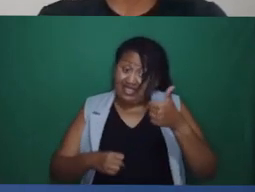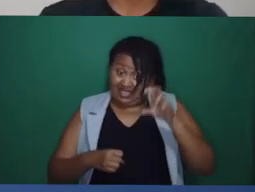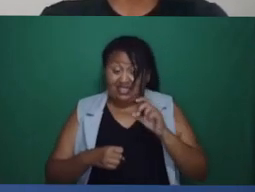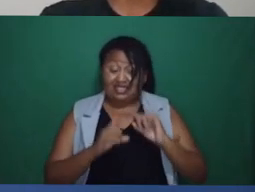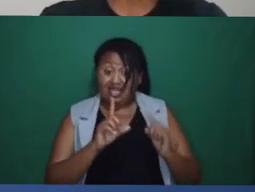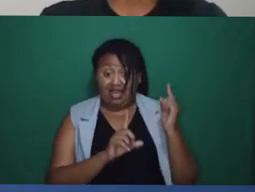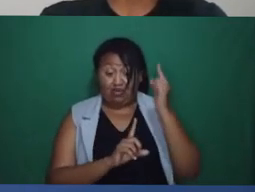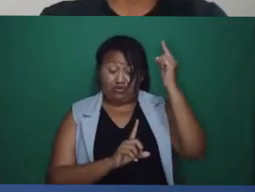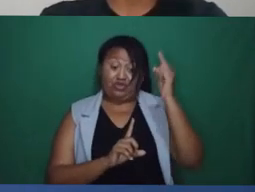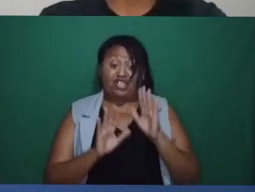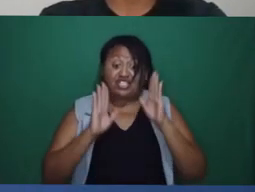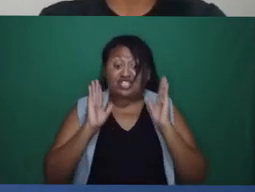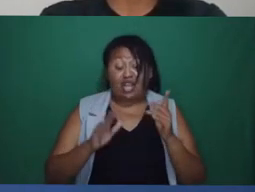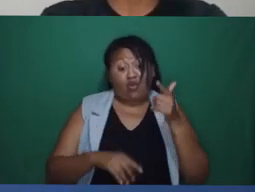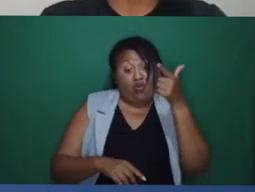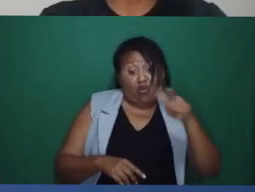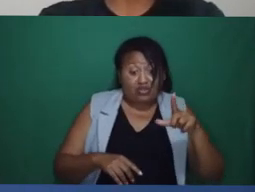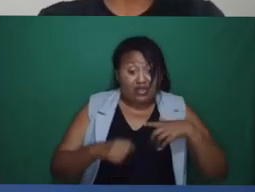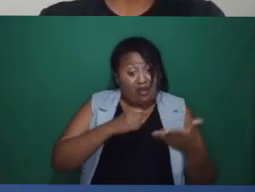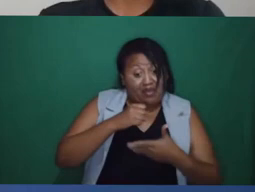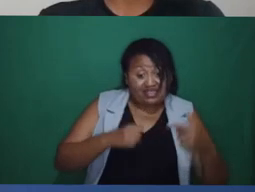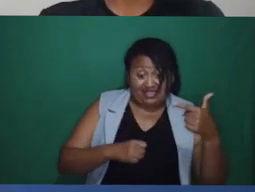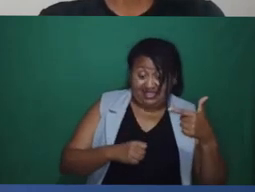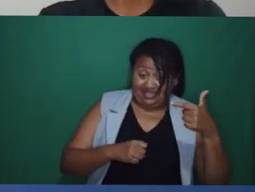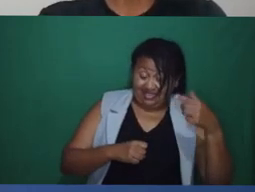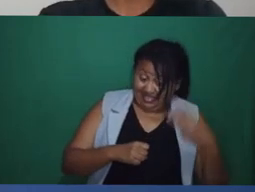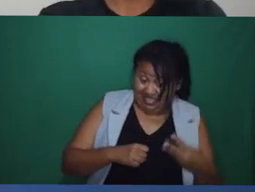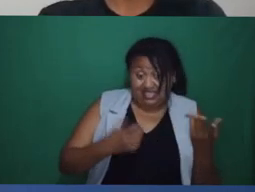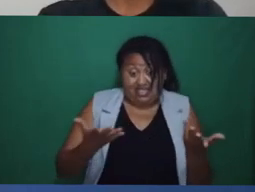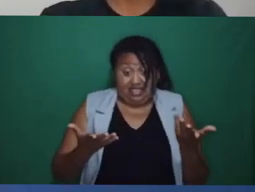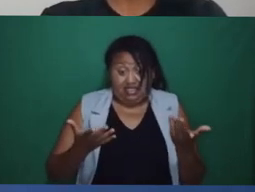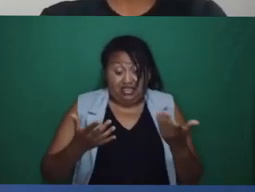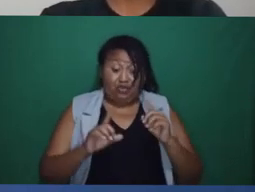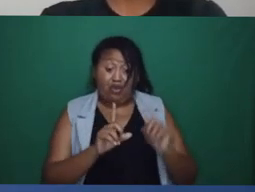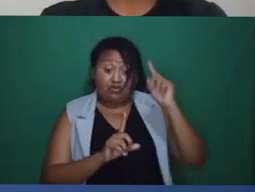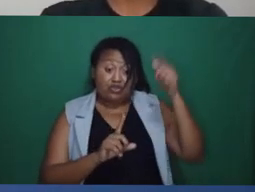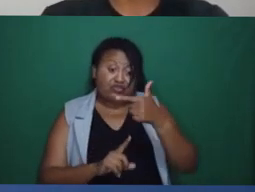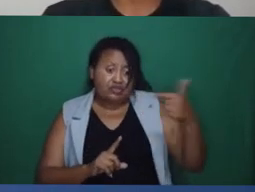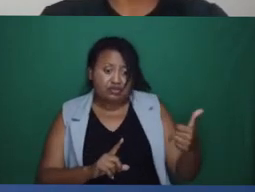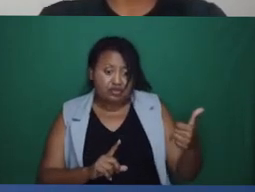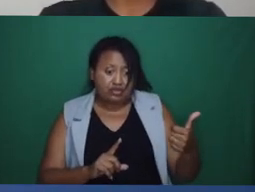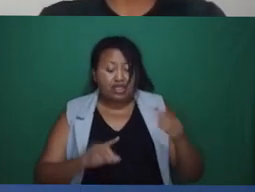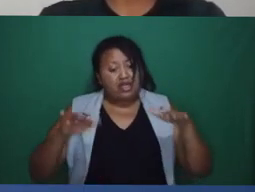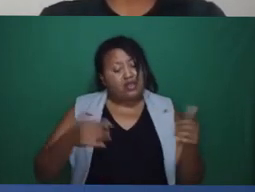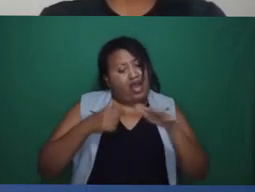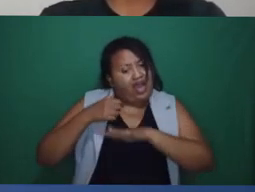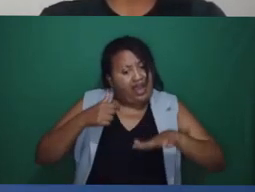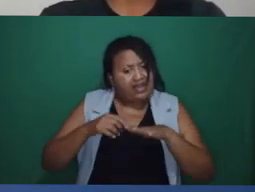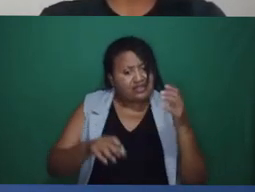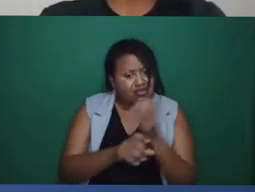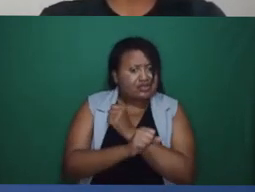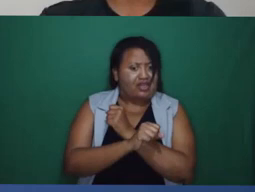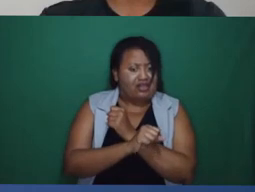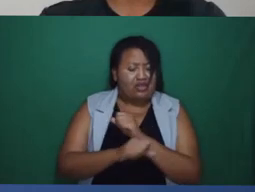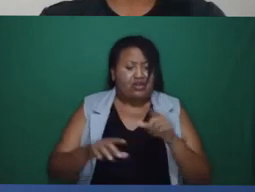Já o outro ele tem uma base de três em uma altura 21 sendo assim a área total dessa figura